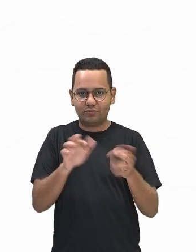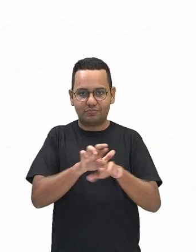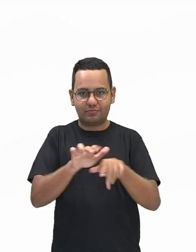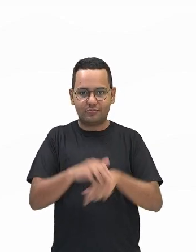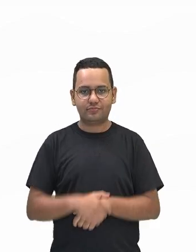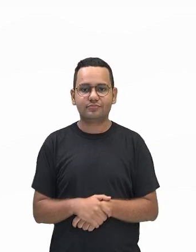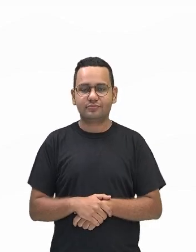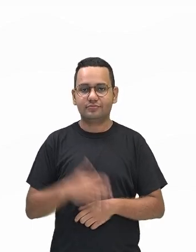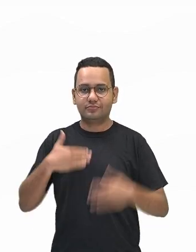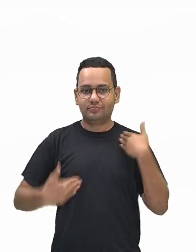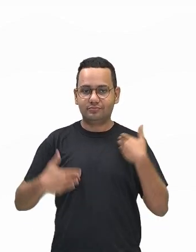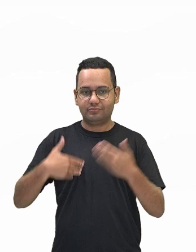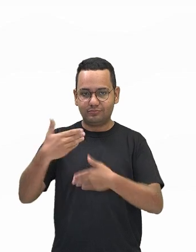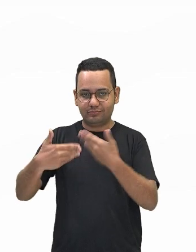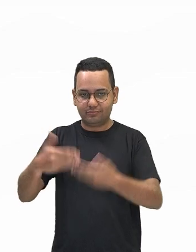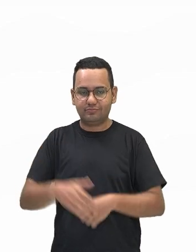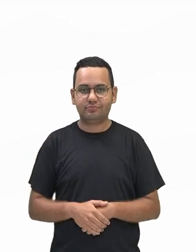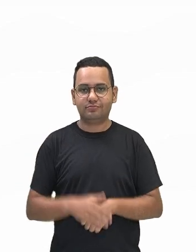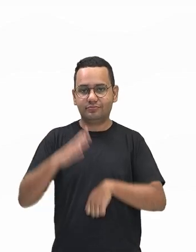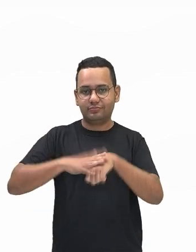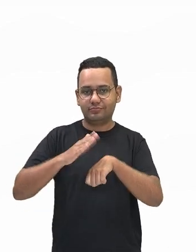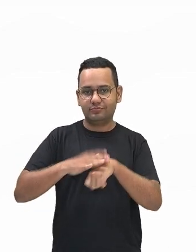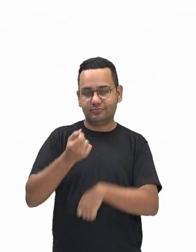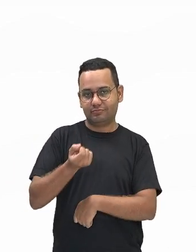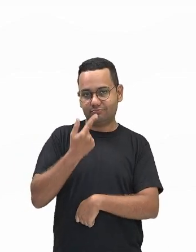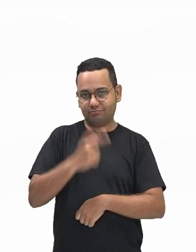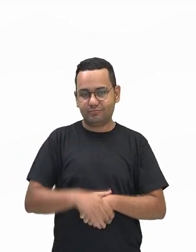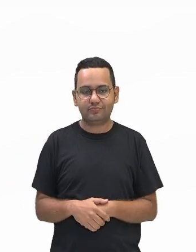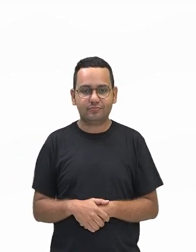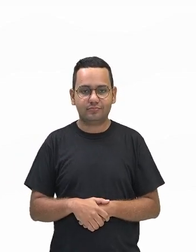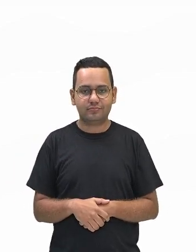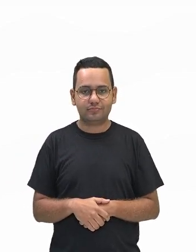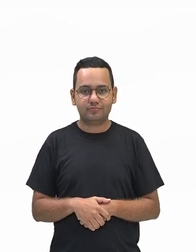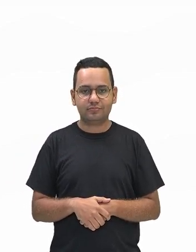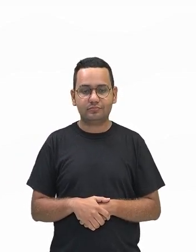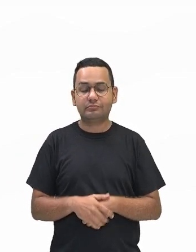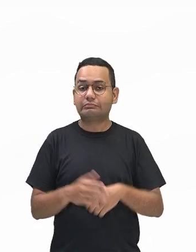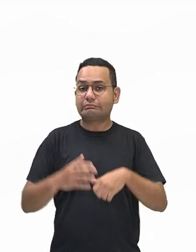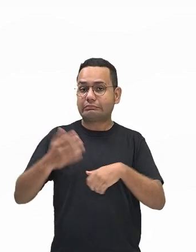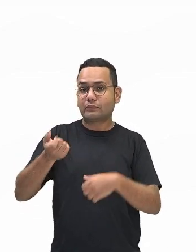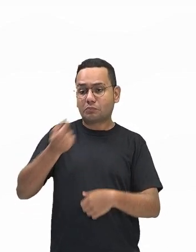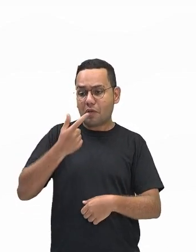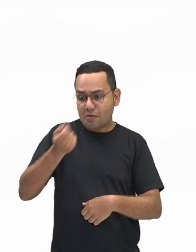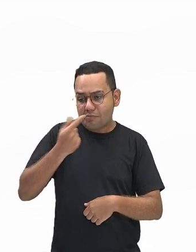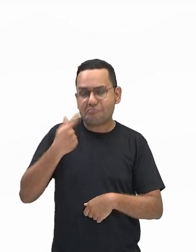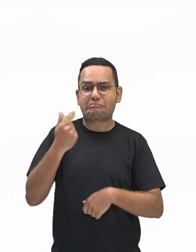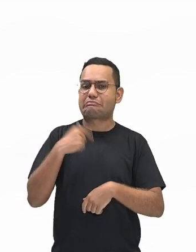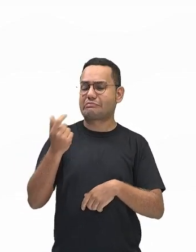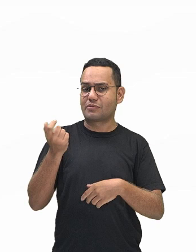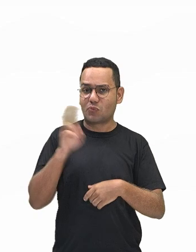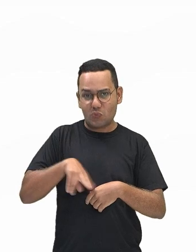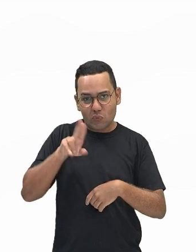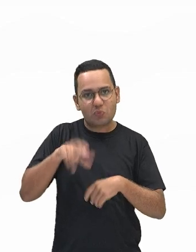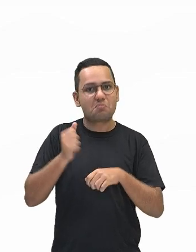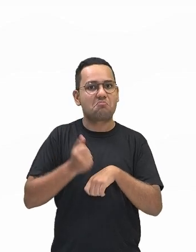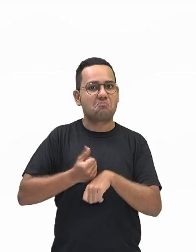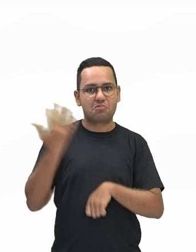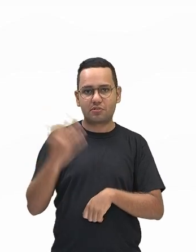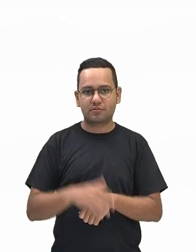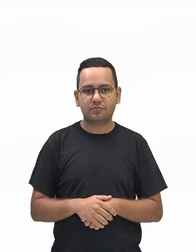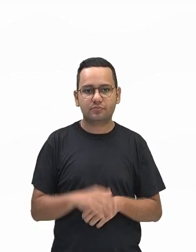juventude, puberdade, automedicação e uso excessivo de medicamentos